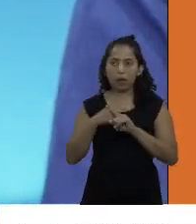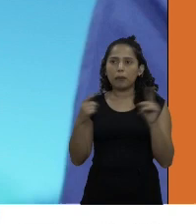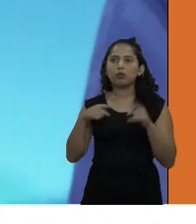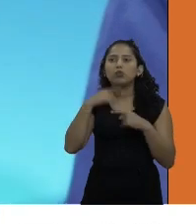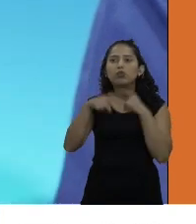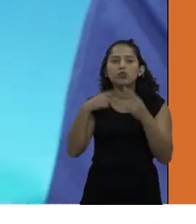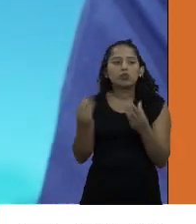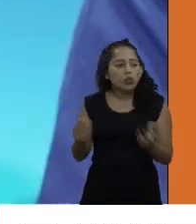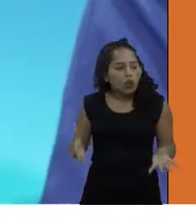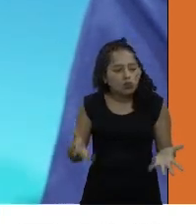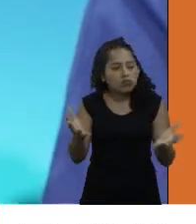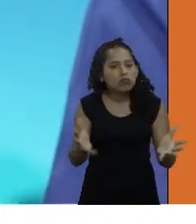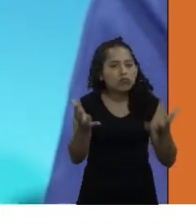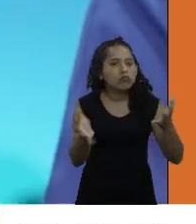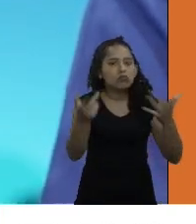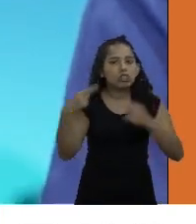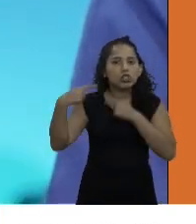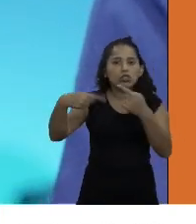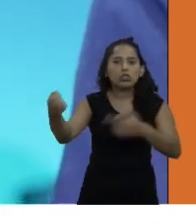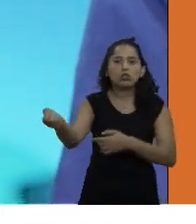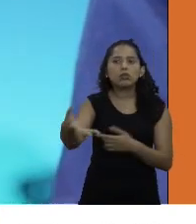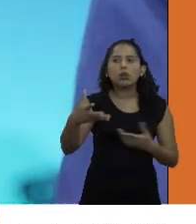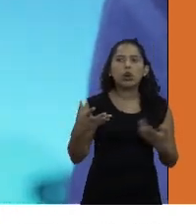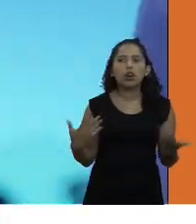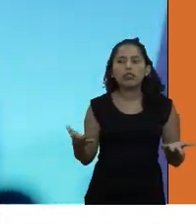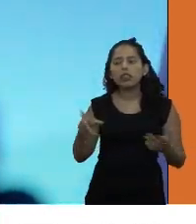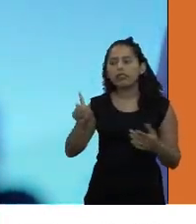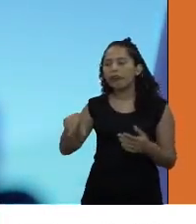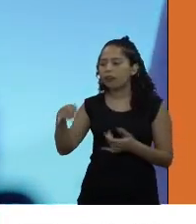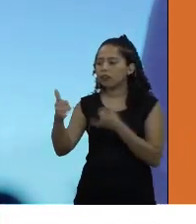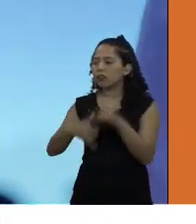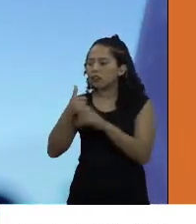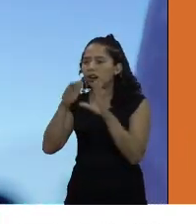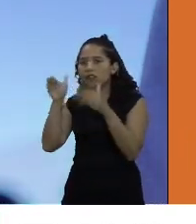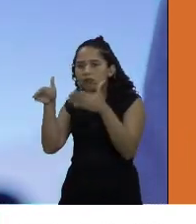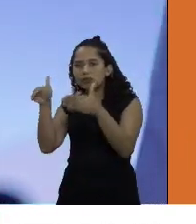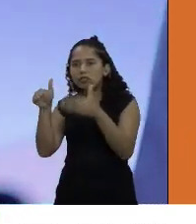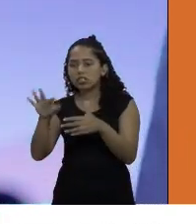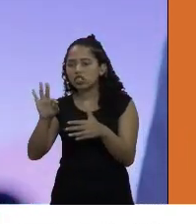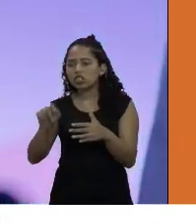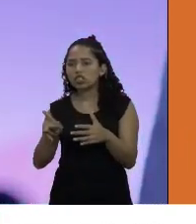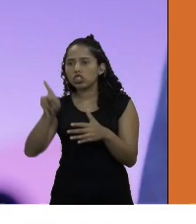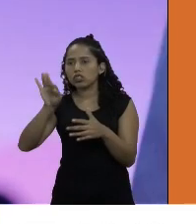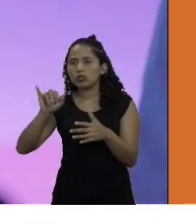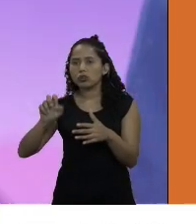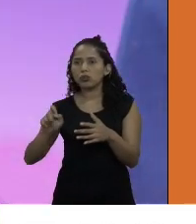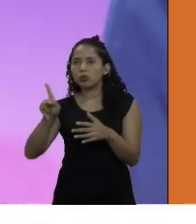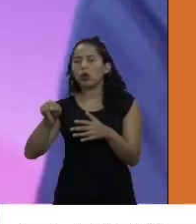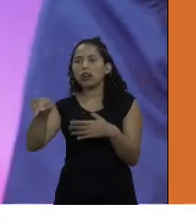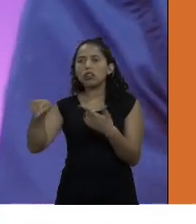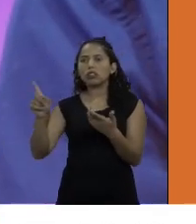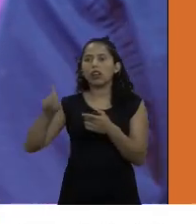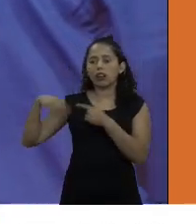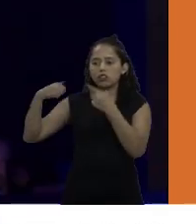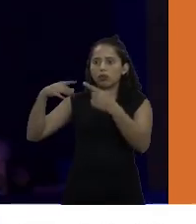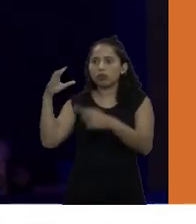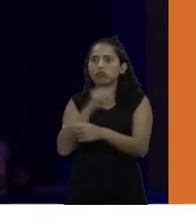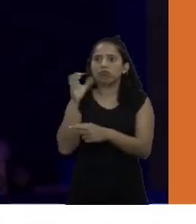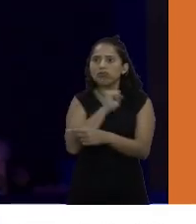como motivar essa nova geração, essa geração que é TikTok, que é a geração Z, que é informação muito